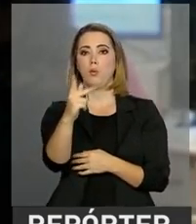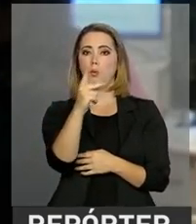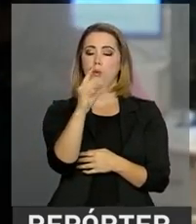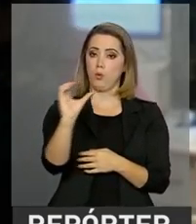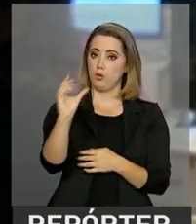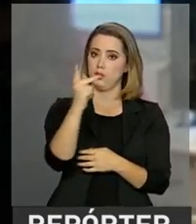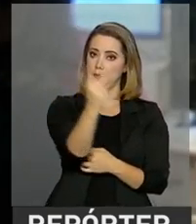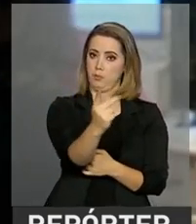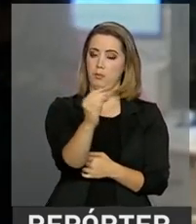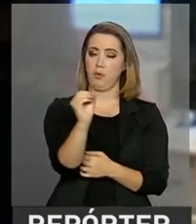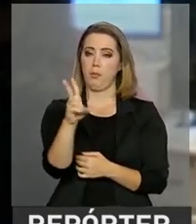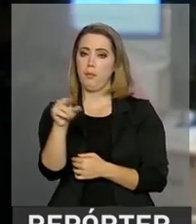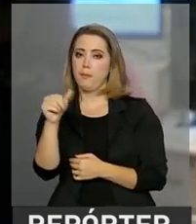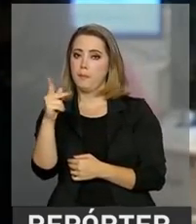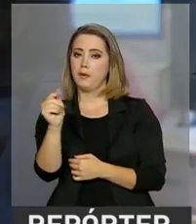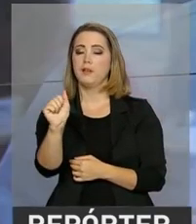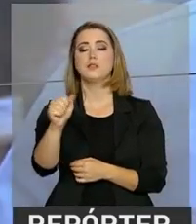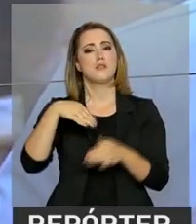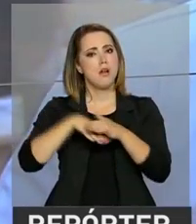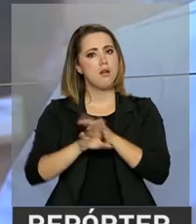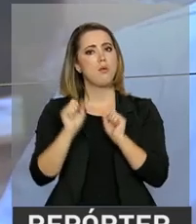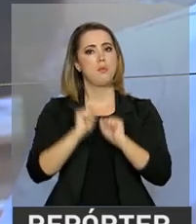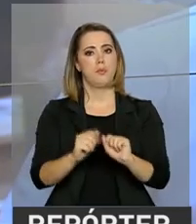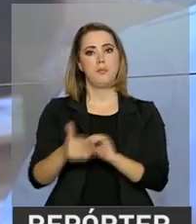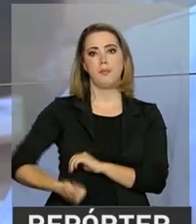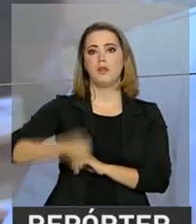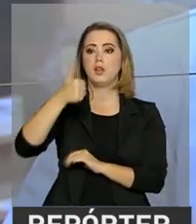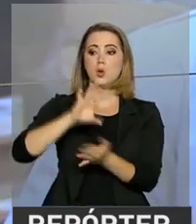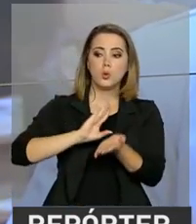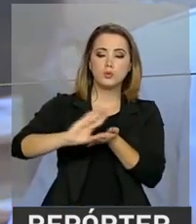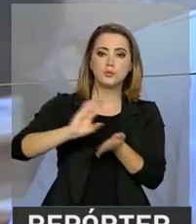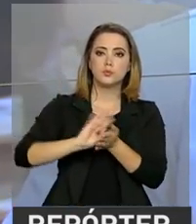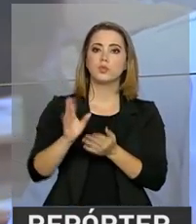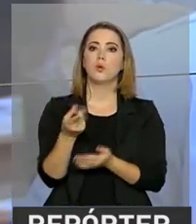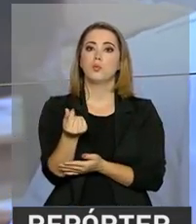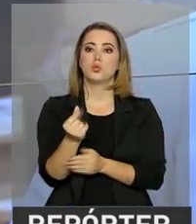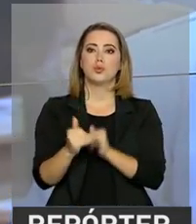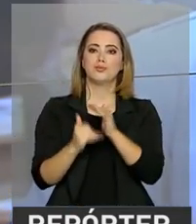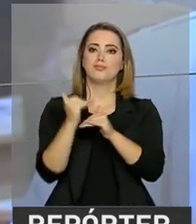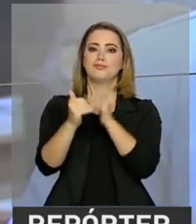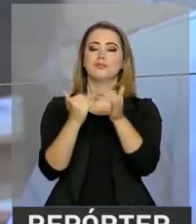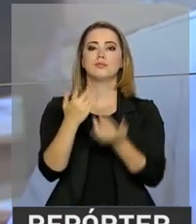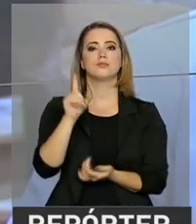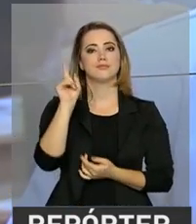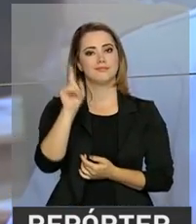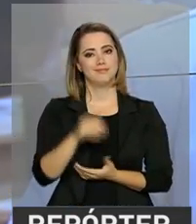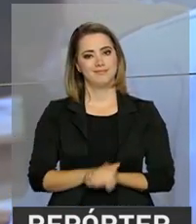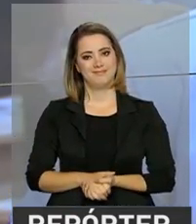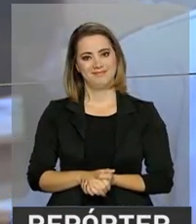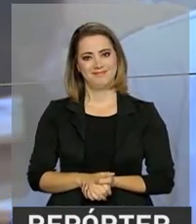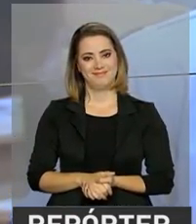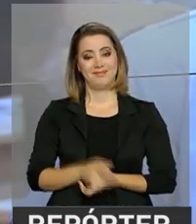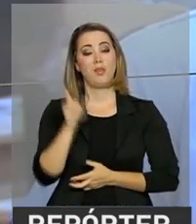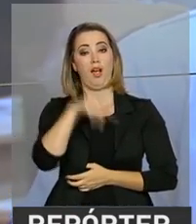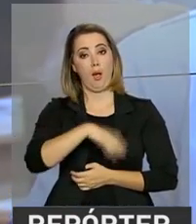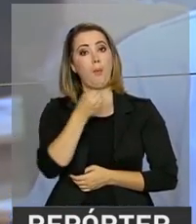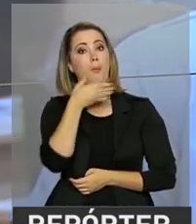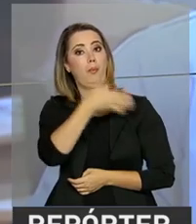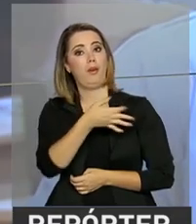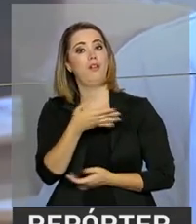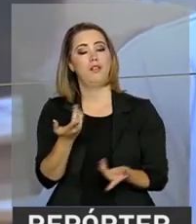então roberto uma boa alternativa para fazer o dinheiro crescer é a sua dica bola ou nada precisa agora